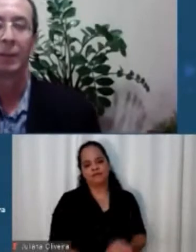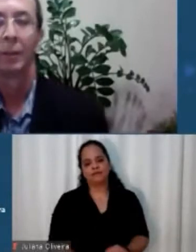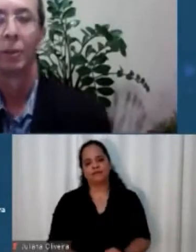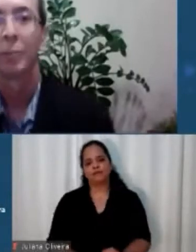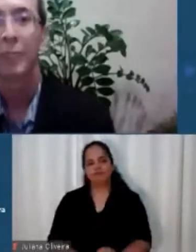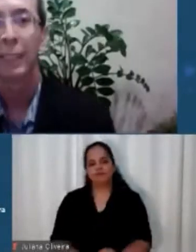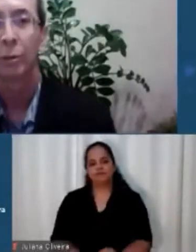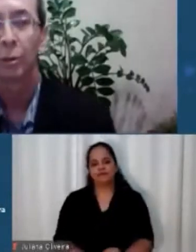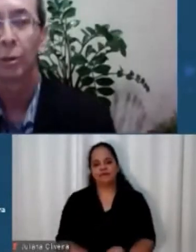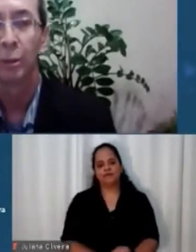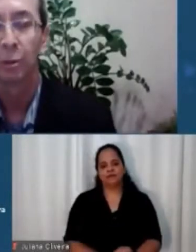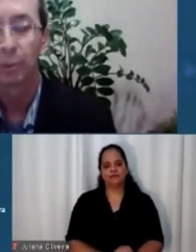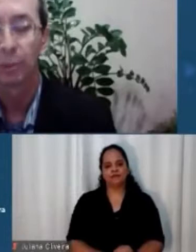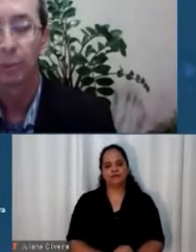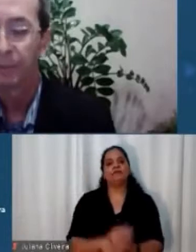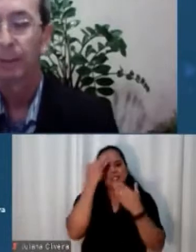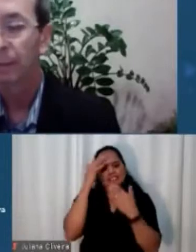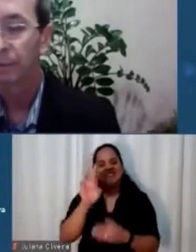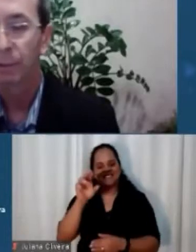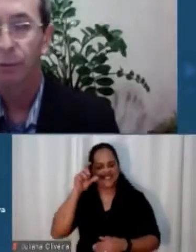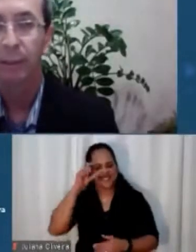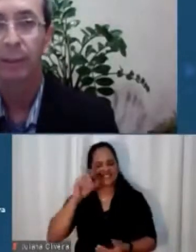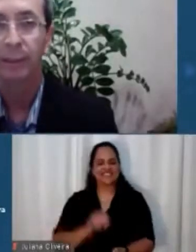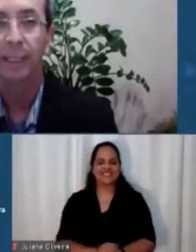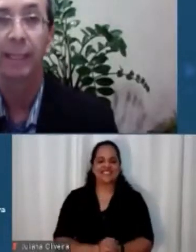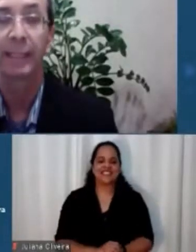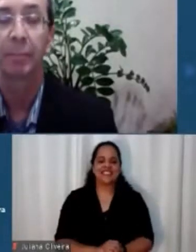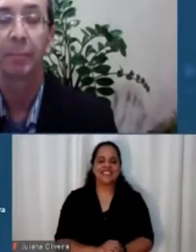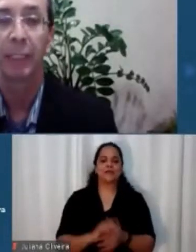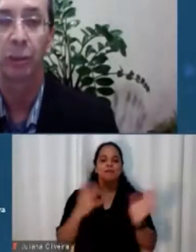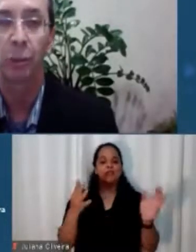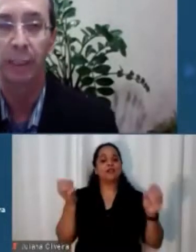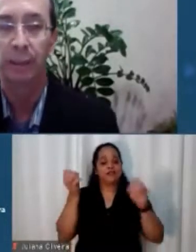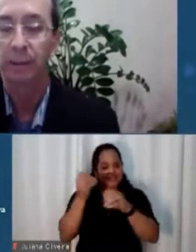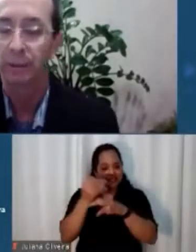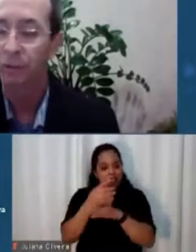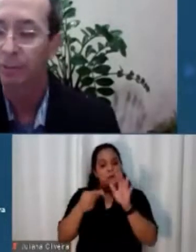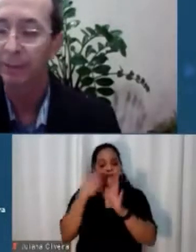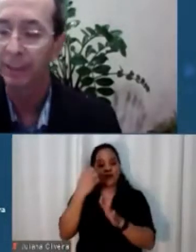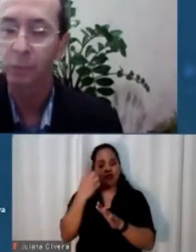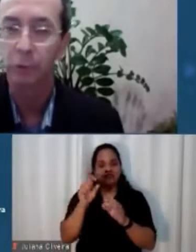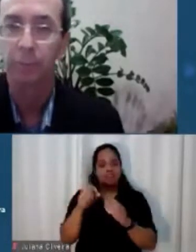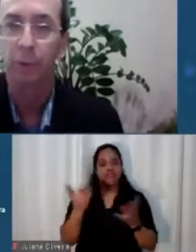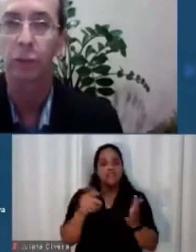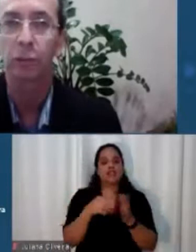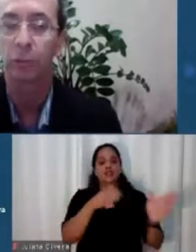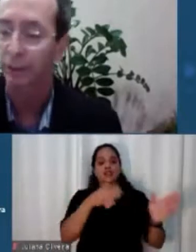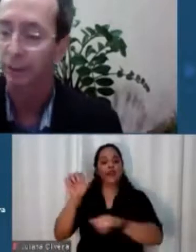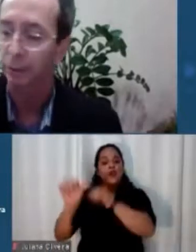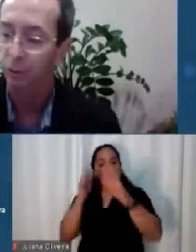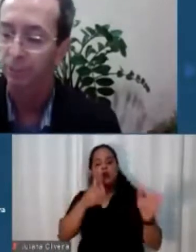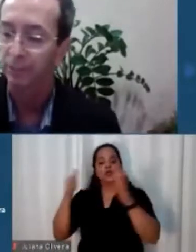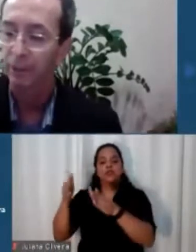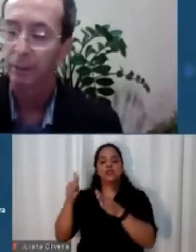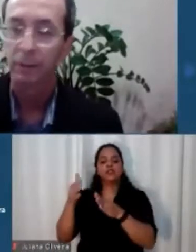Obrigado, doutor Romildo. Vamos encerrar essa parte agora e vou passar para o próximo moderador, que